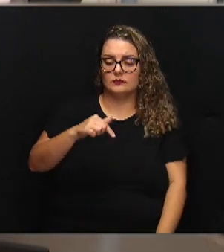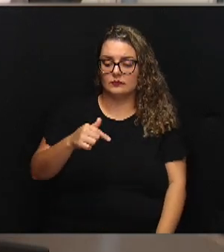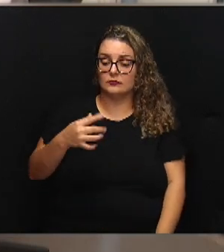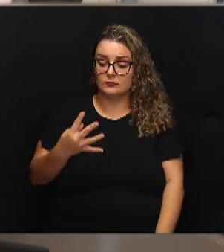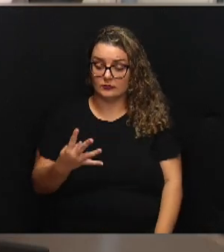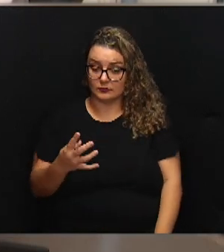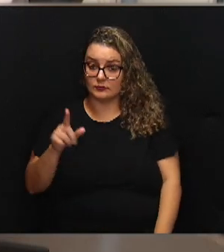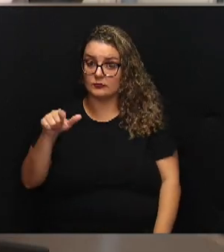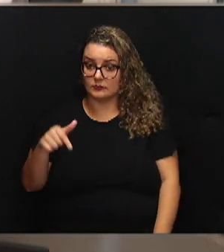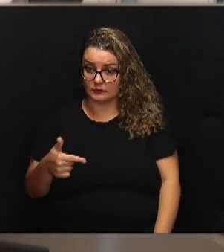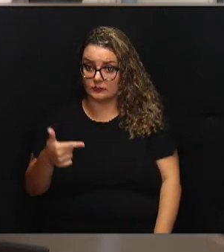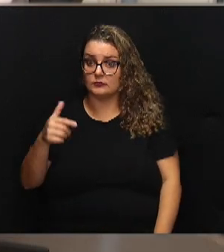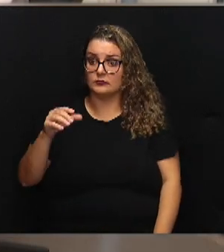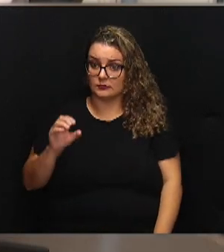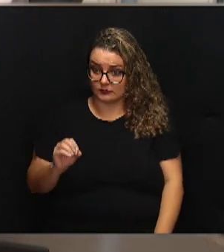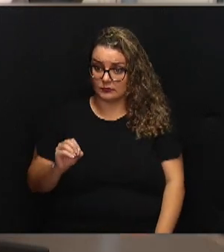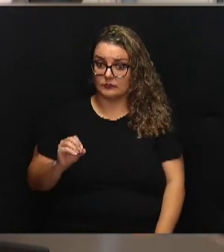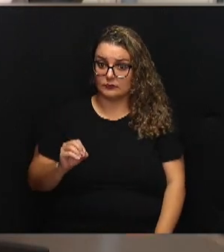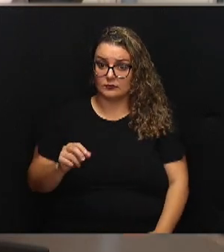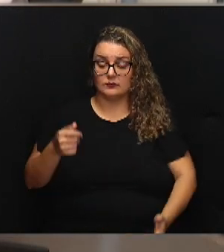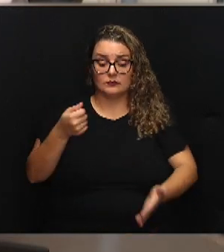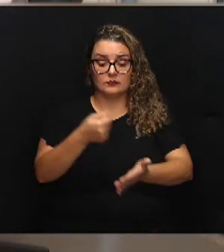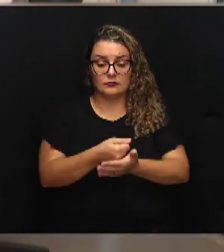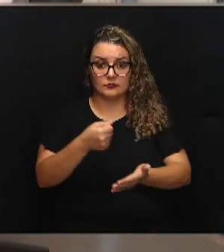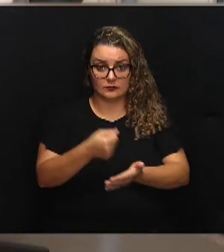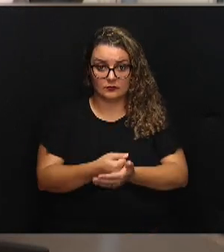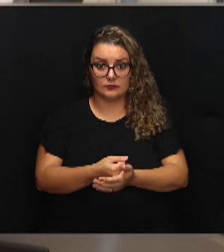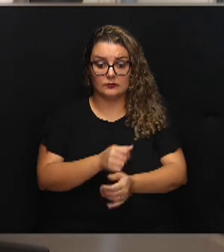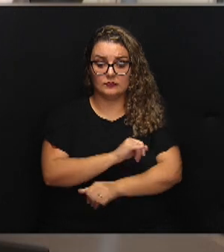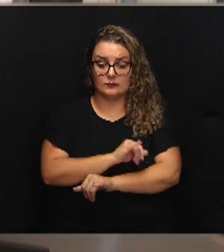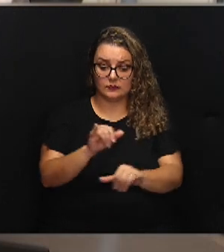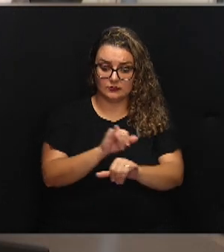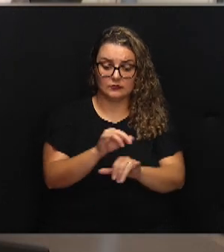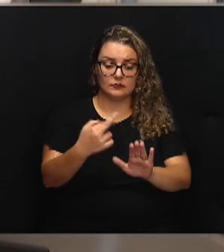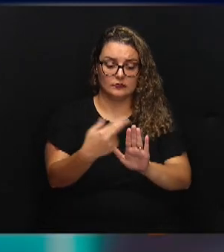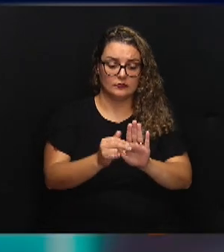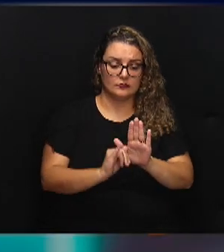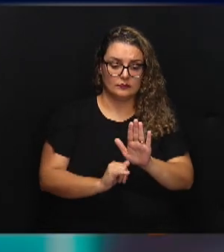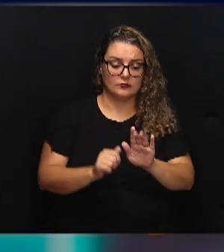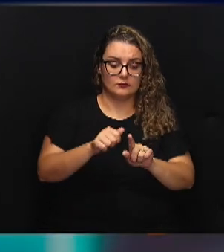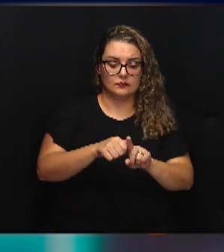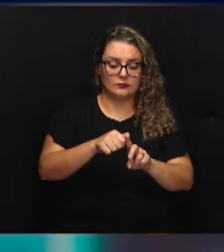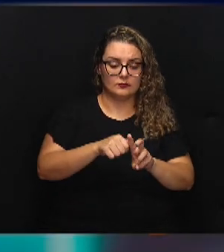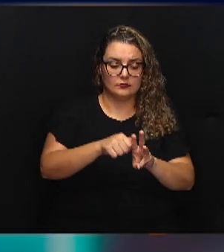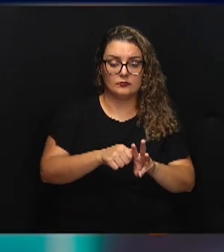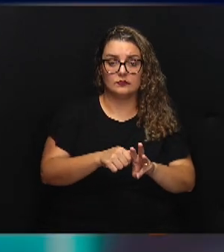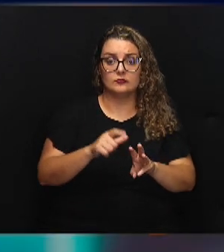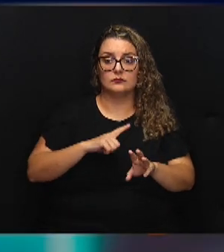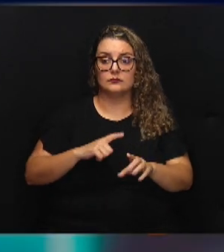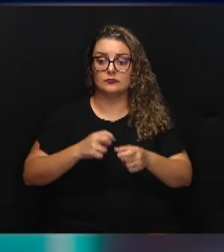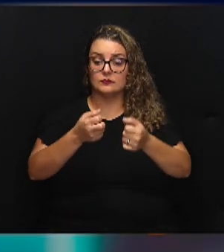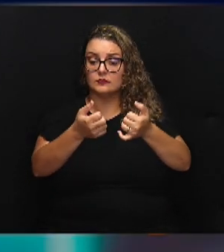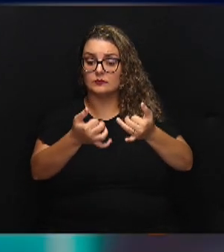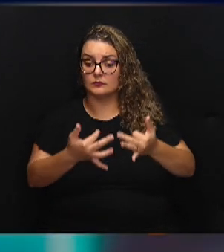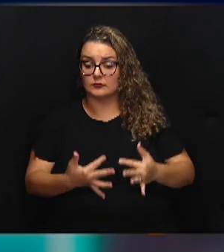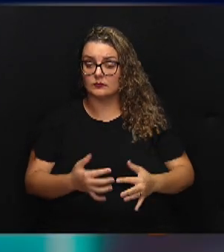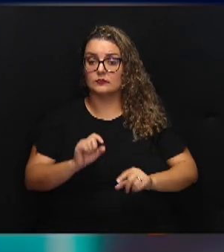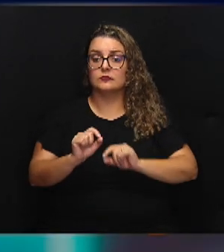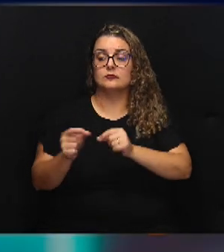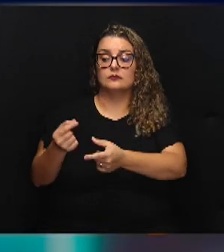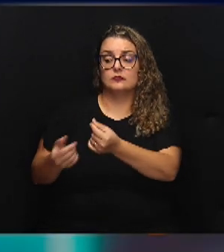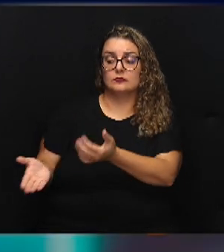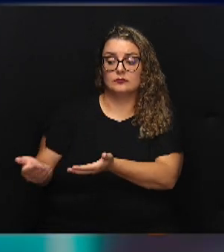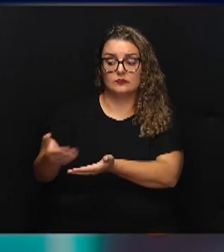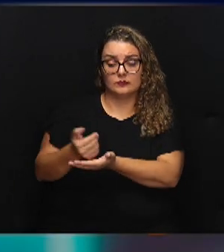15.974 de 2020, fica obrigado a publicar o relatório trimestral contendo a prestação de contas dos